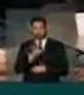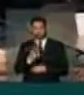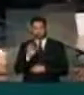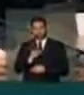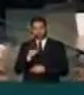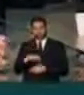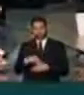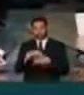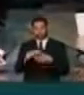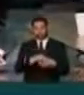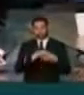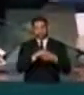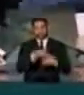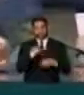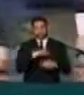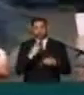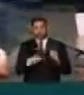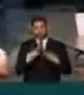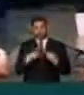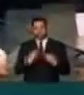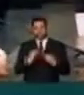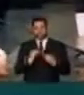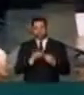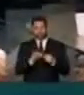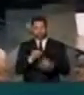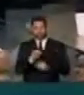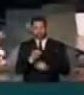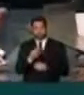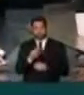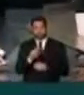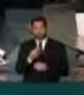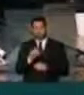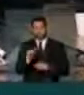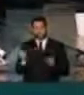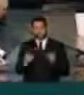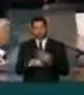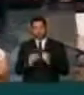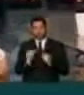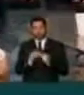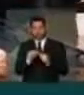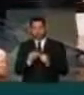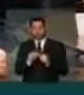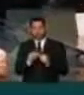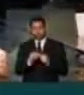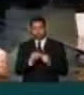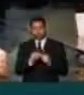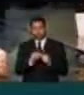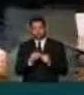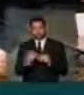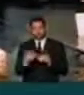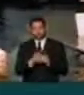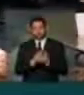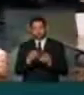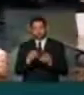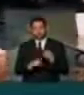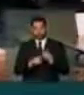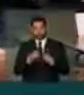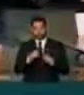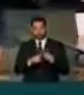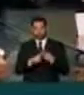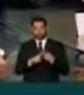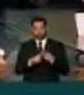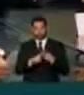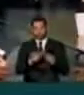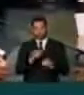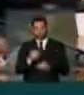e liderança, onde nós vamos discutir a infraestrutura. Acabei de fazer agora, de a saída, de acertar, vai ser